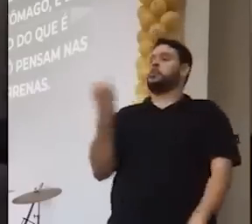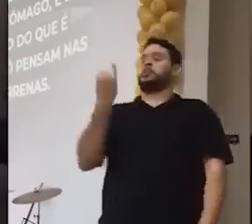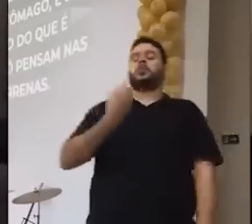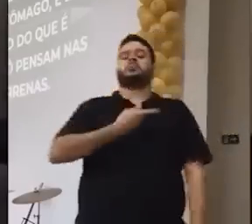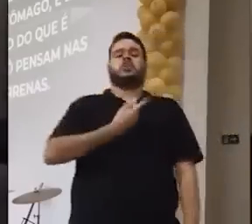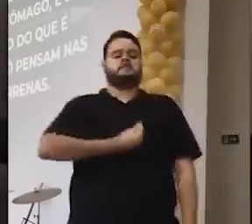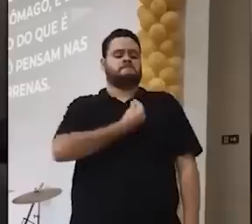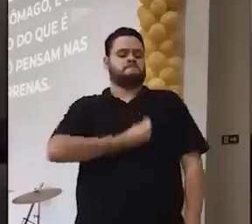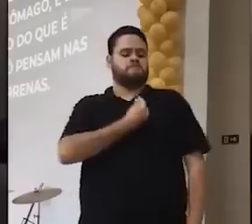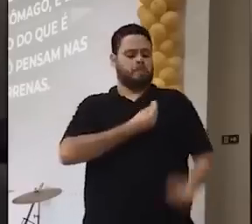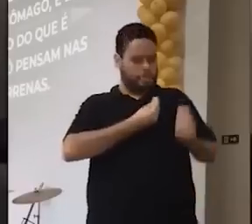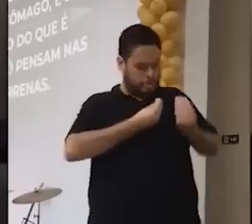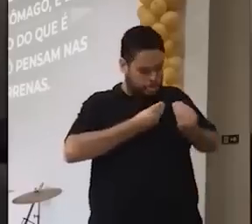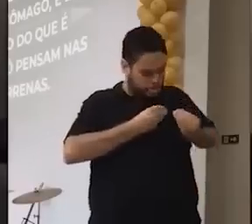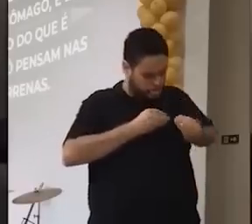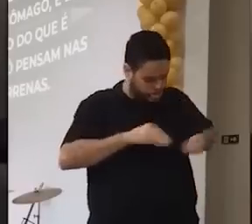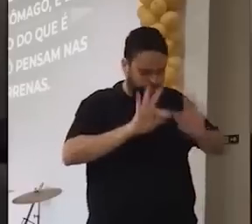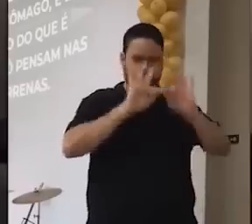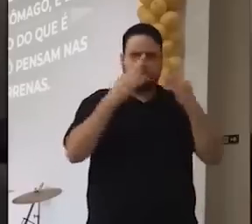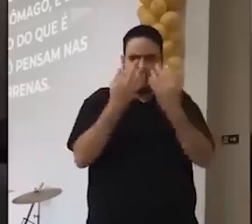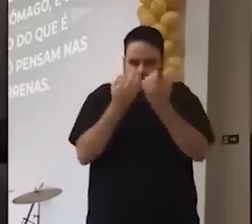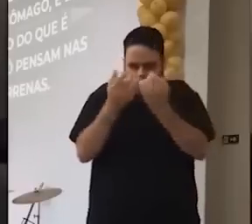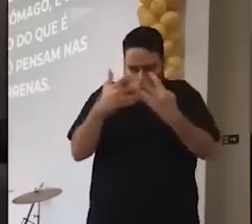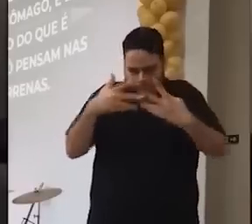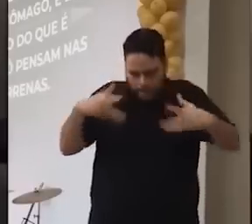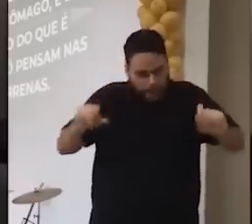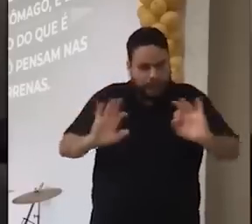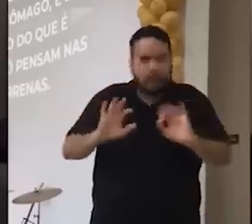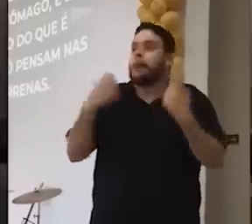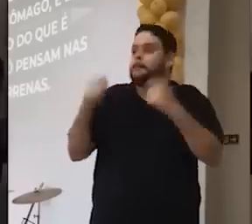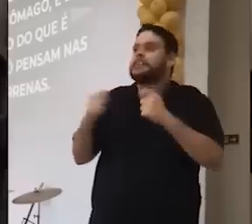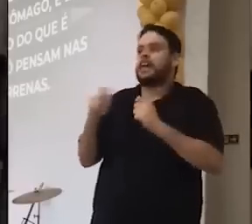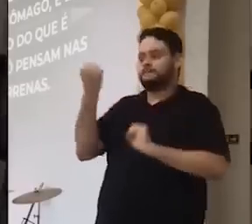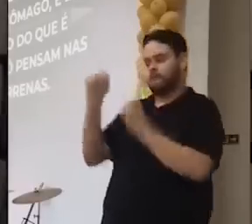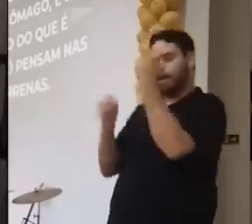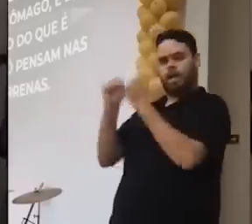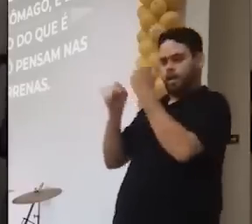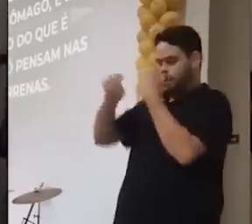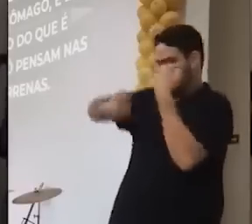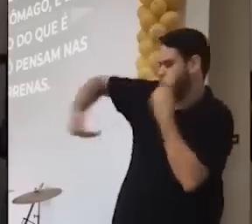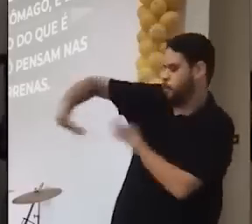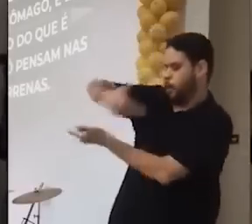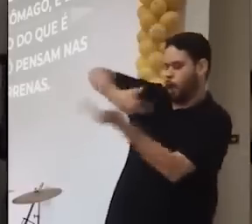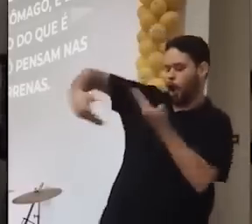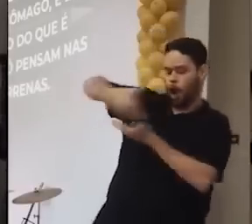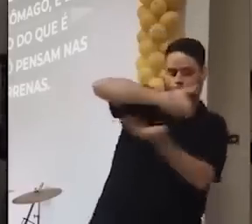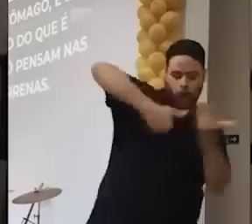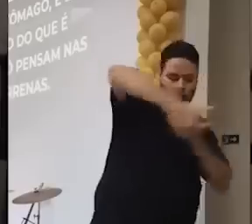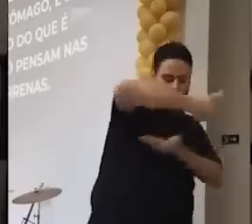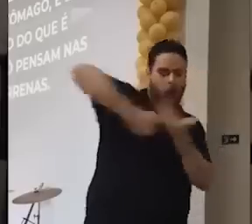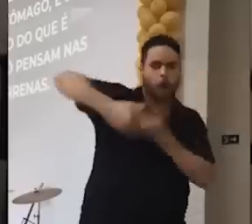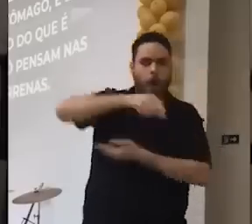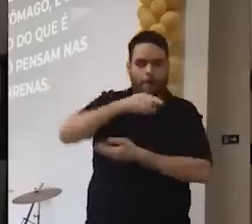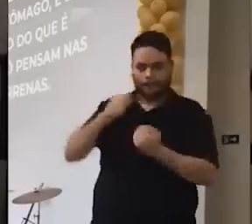importa se a sua família vai se arrebentar, você tem que fazer essa máquina girar, e para essa máquina girar, você tem que consumir